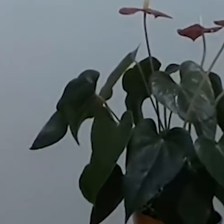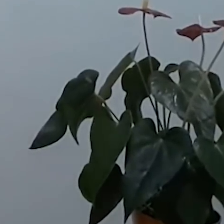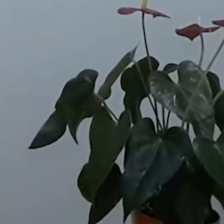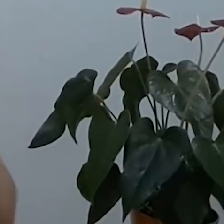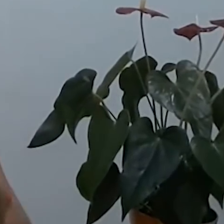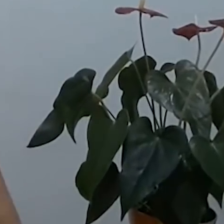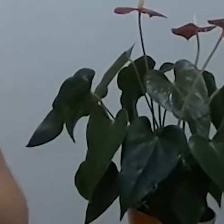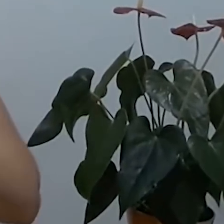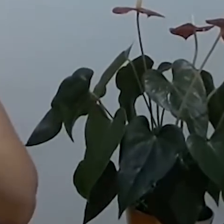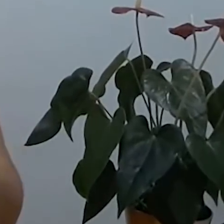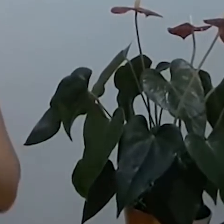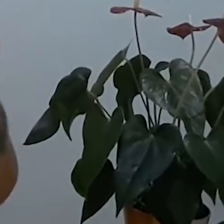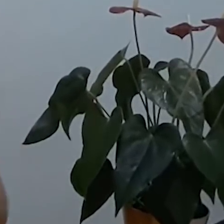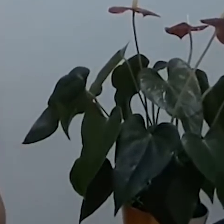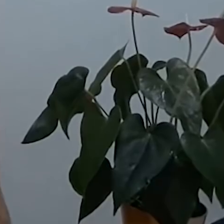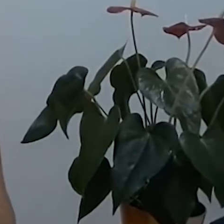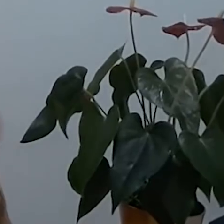O que é que a baiana tem?